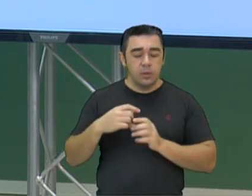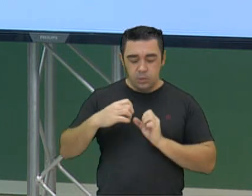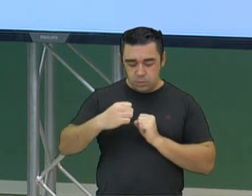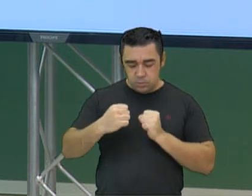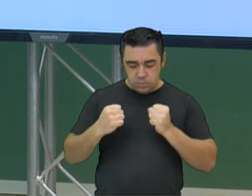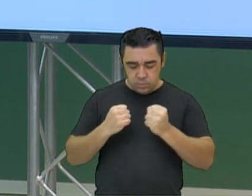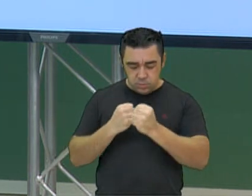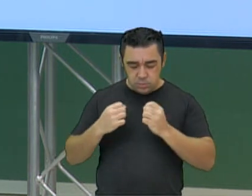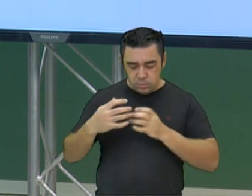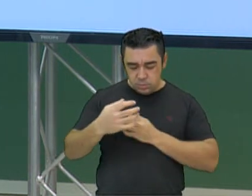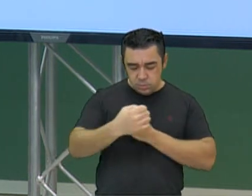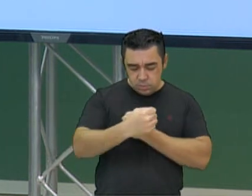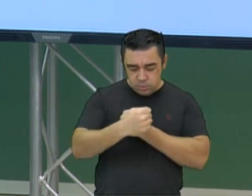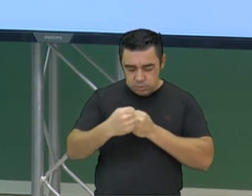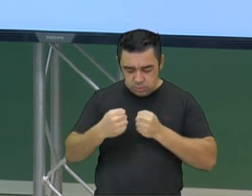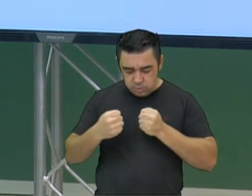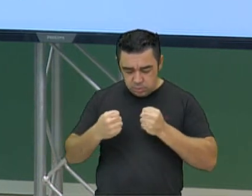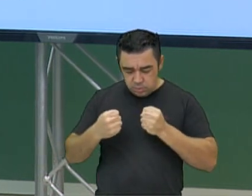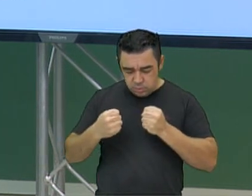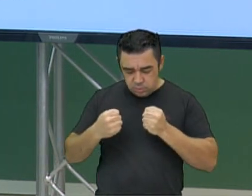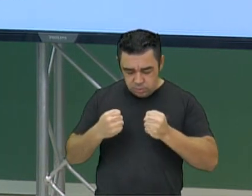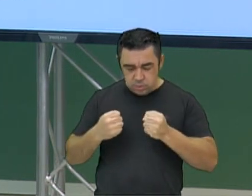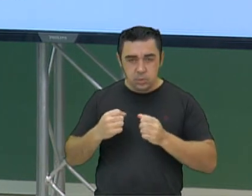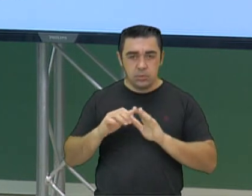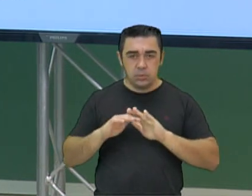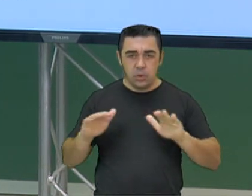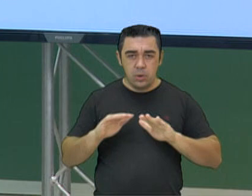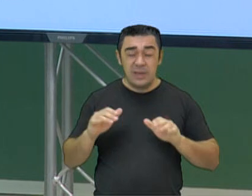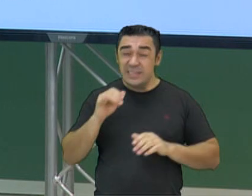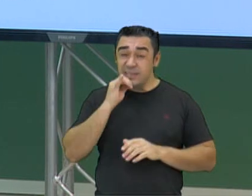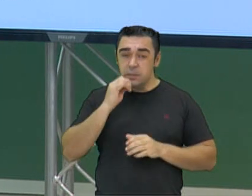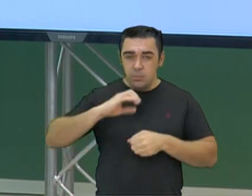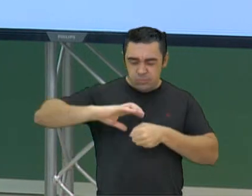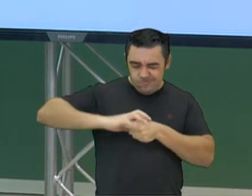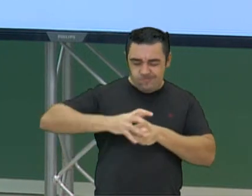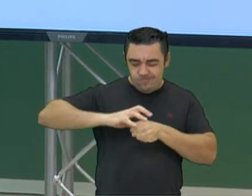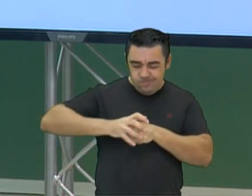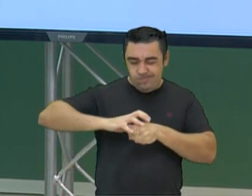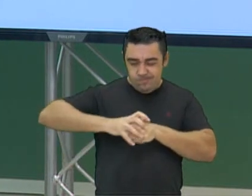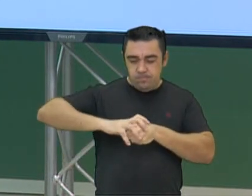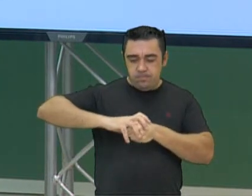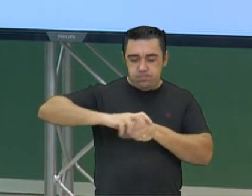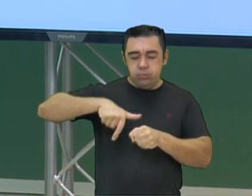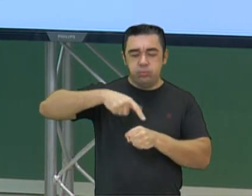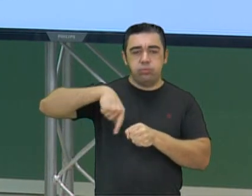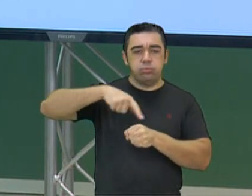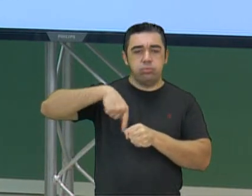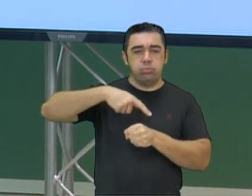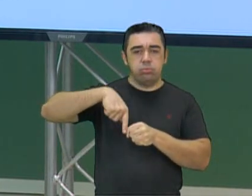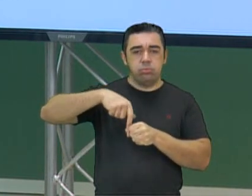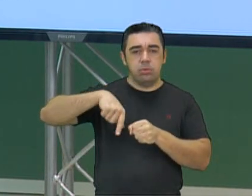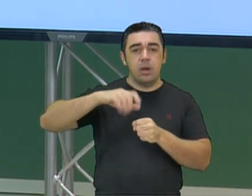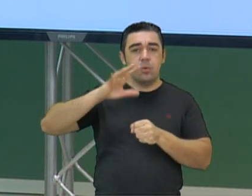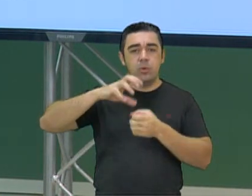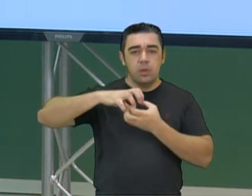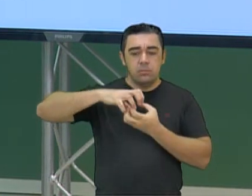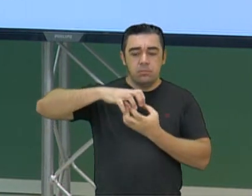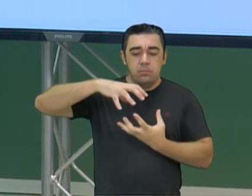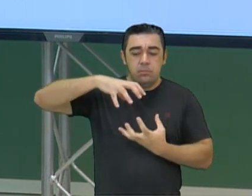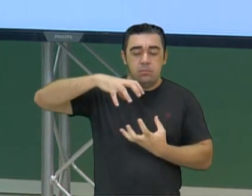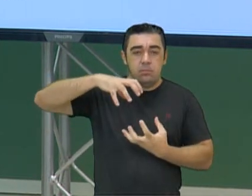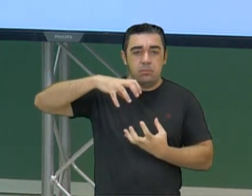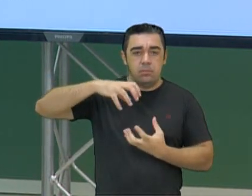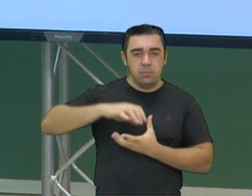você vai lá dar o torque necessário, você dá uma grande quantidade de força e aqueles parafusos, eles esticam,